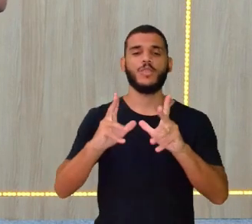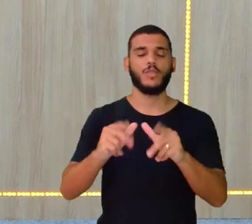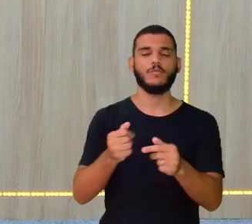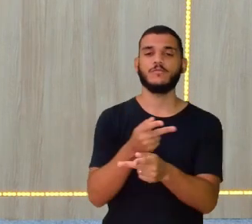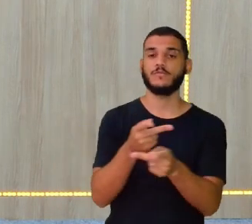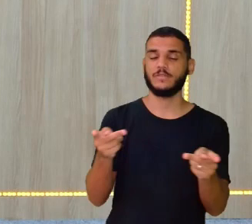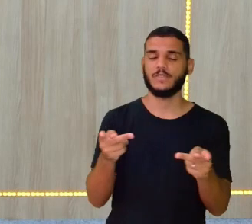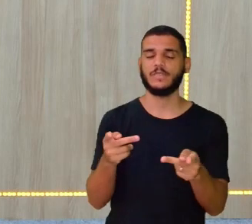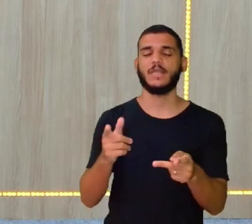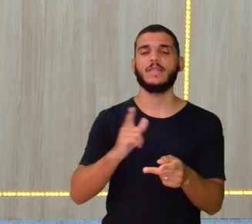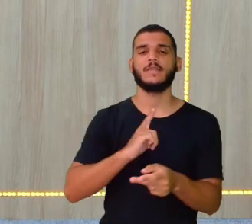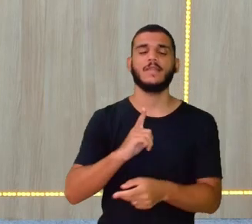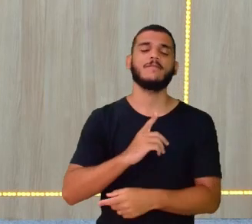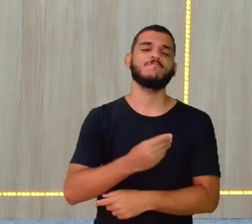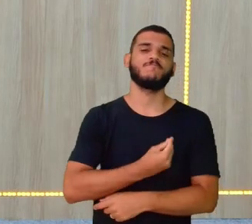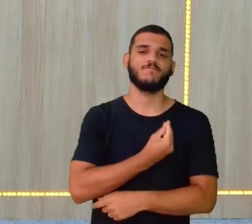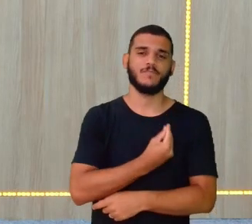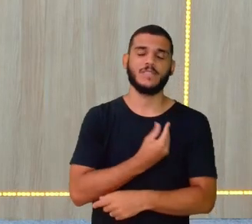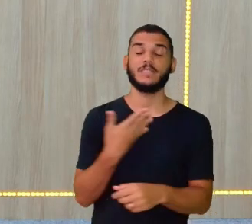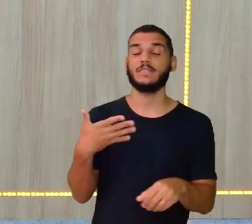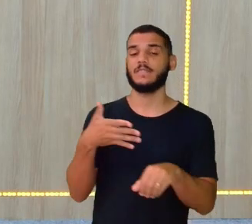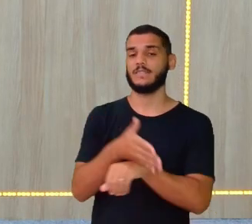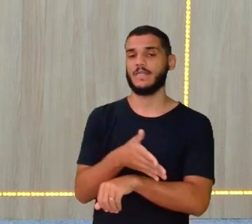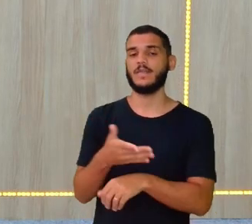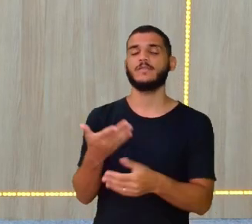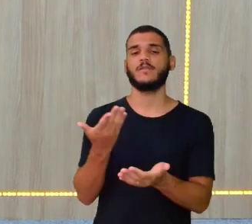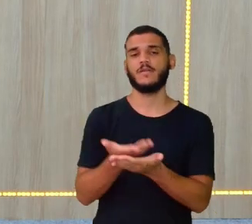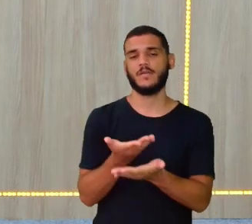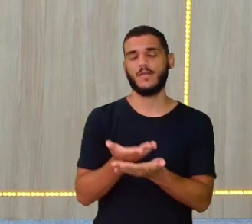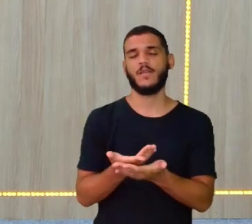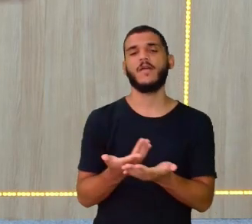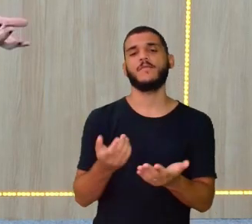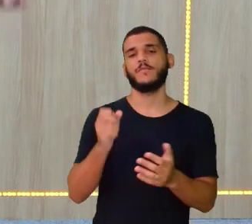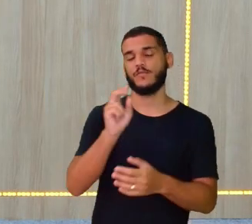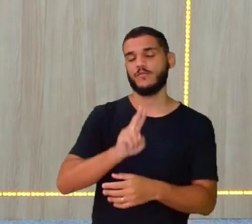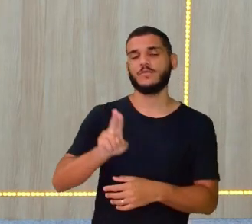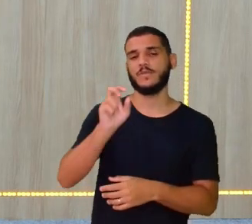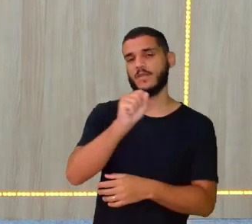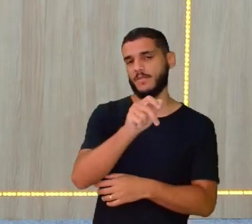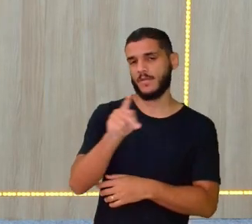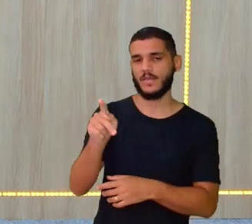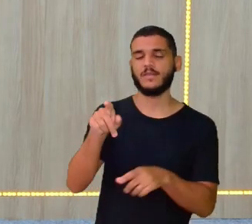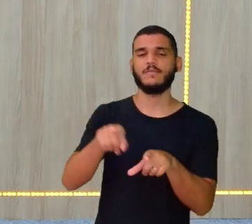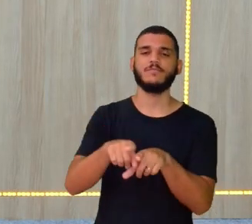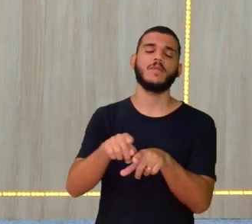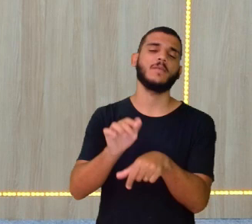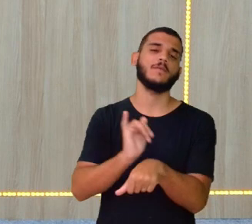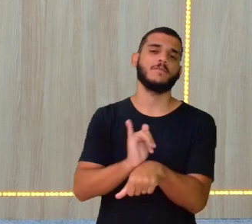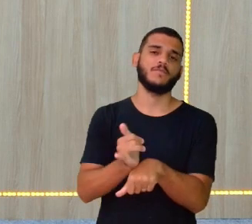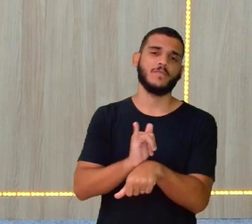que estão tendo acesso a esta aula pelo aplicativo, pelo canal de